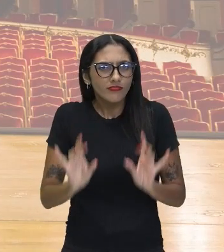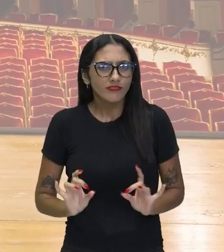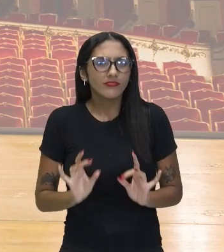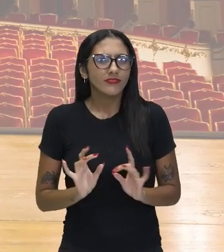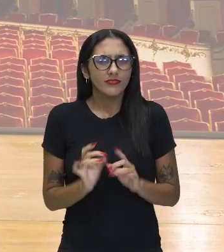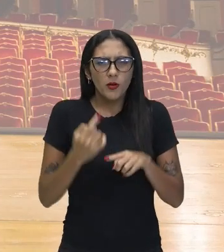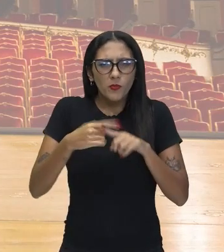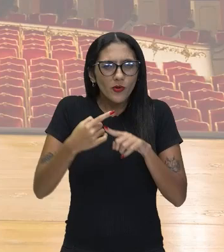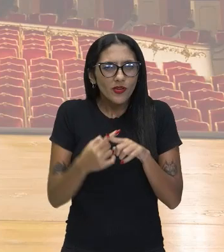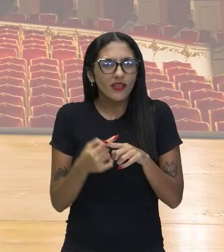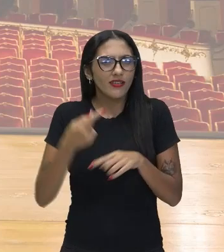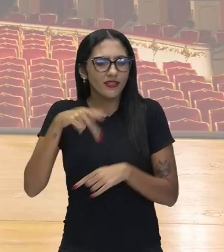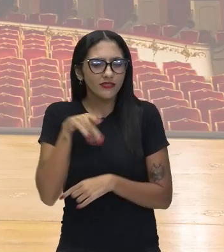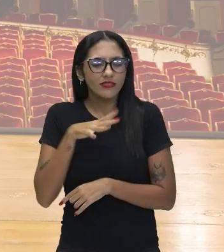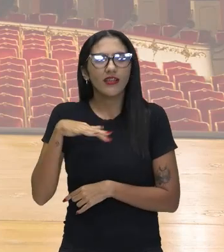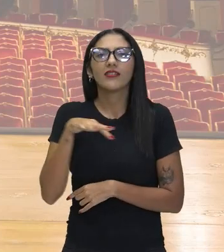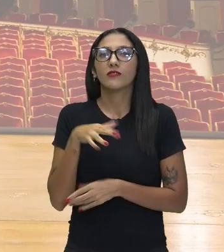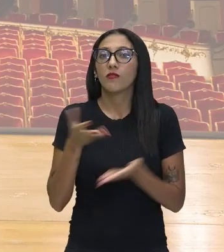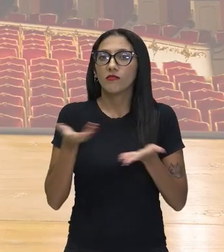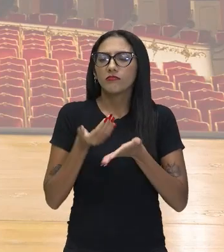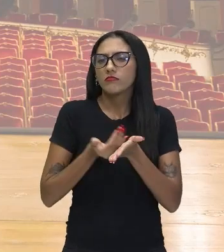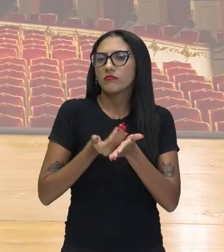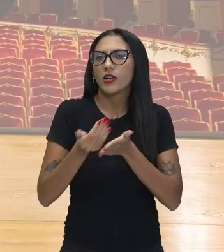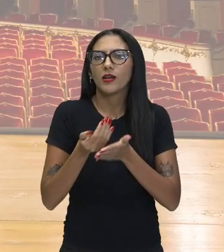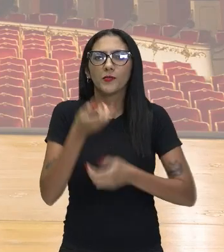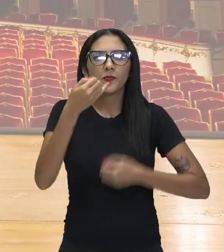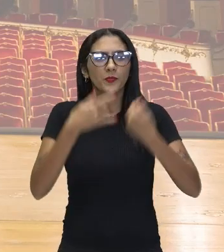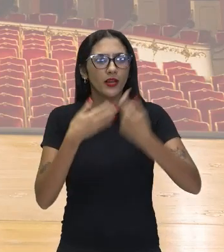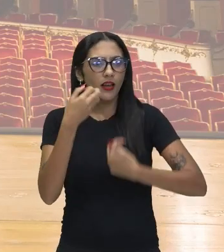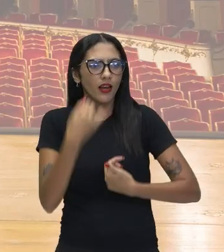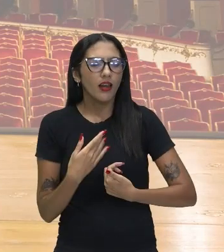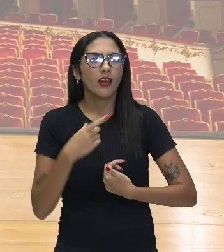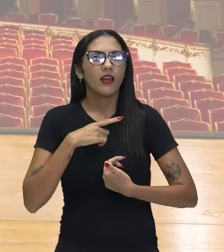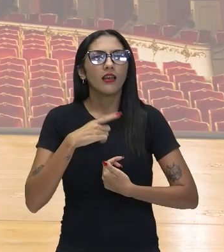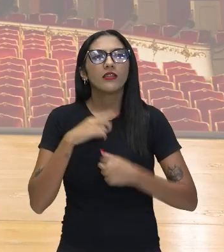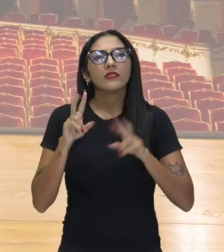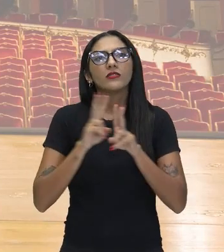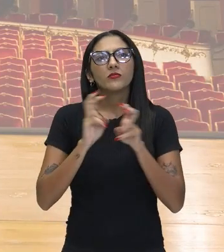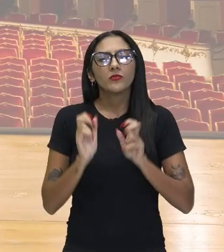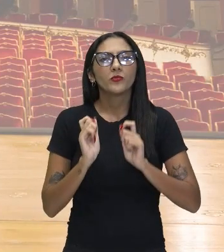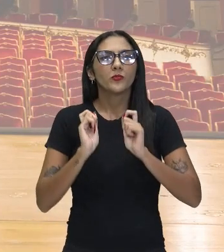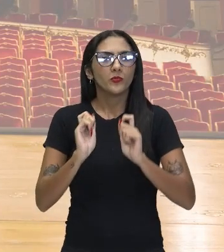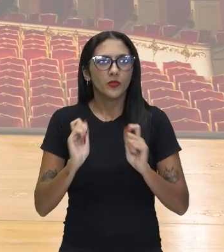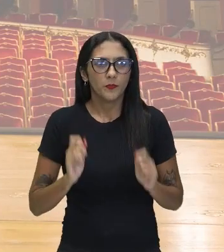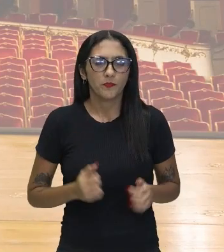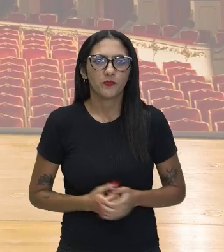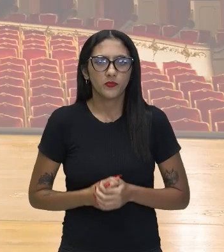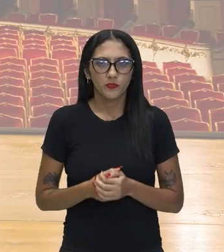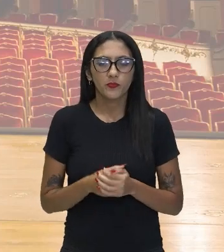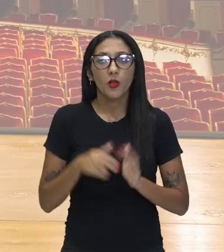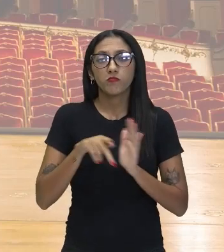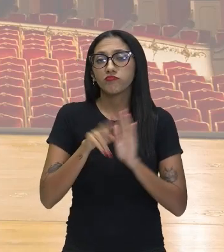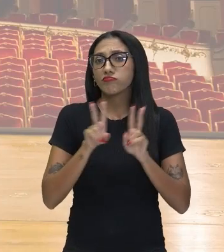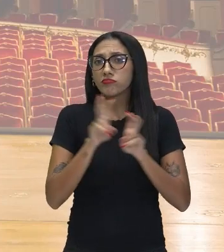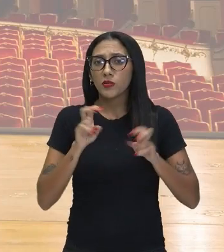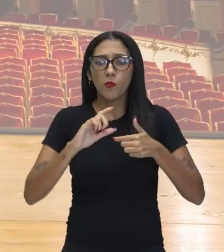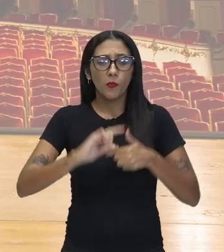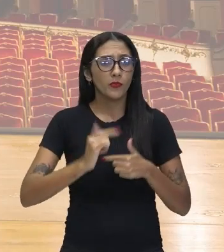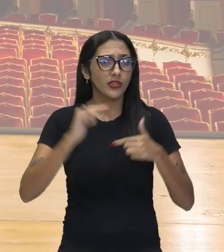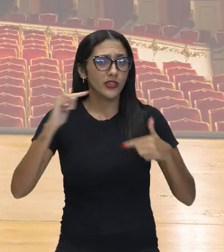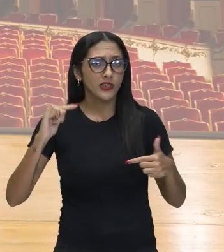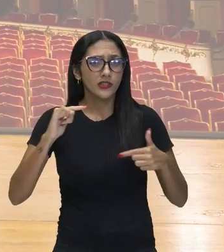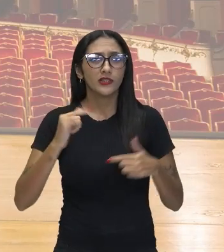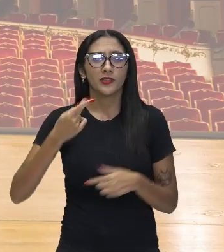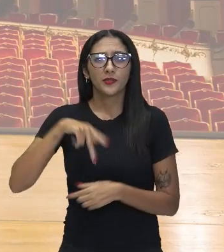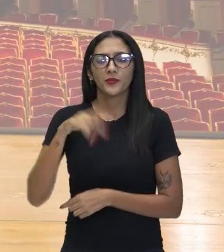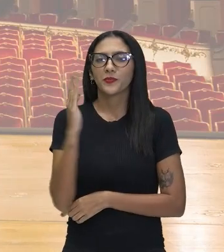porque nós vamos começar a comentar a respeito do movimento modernista no Brasil. E